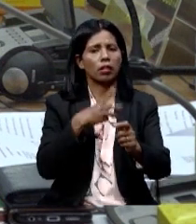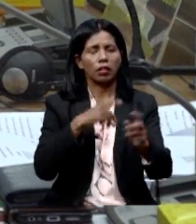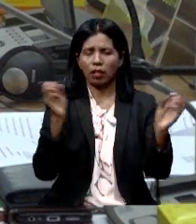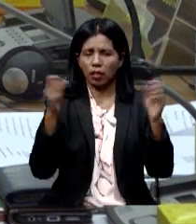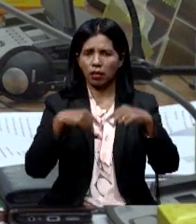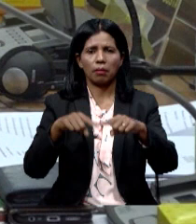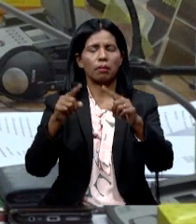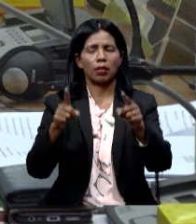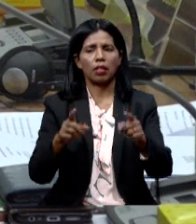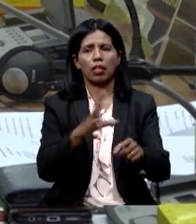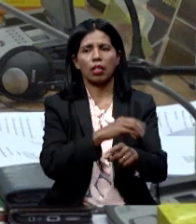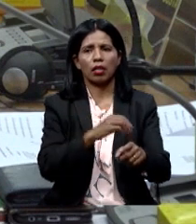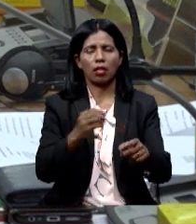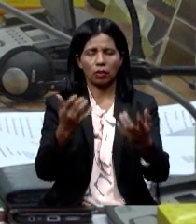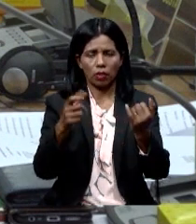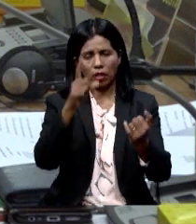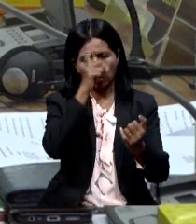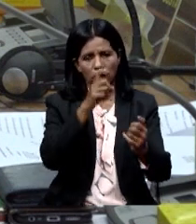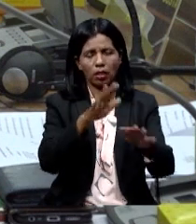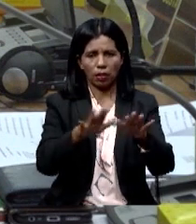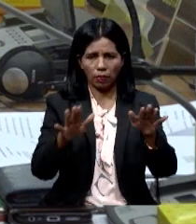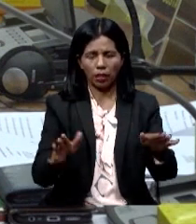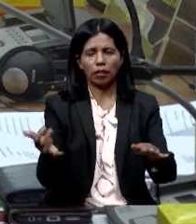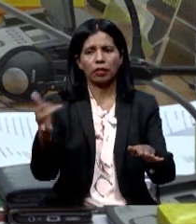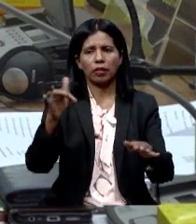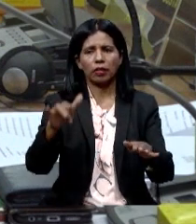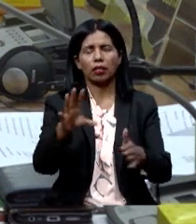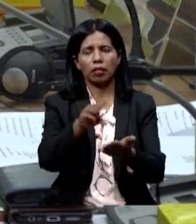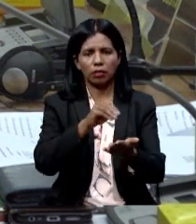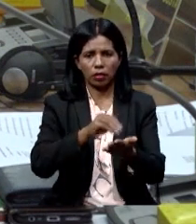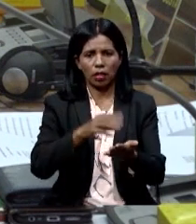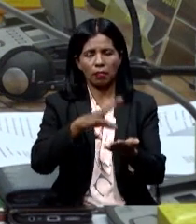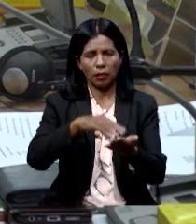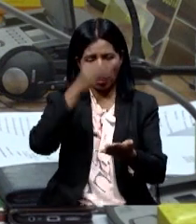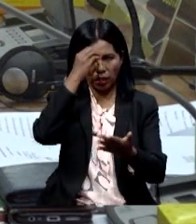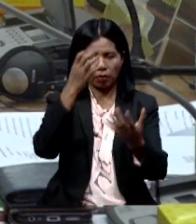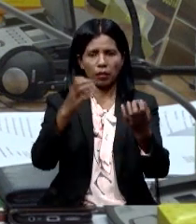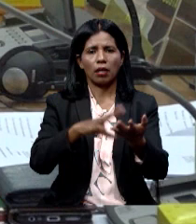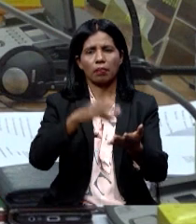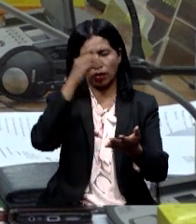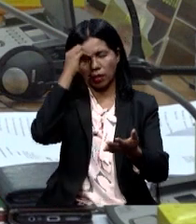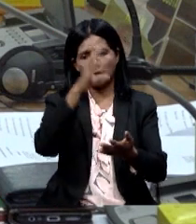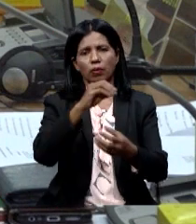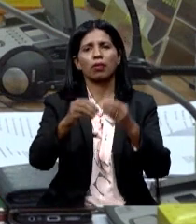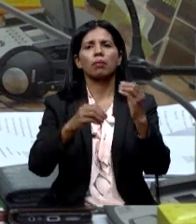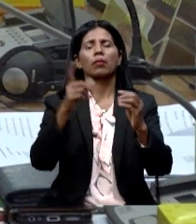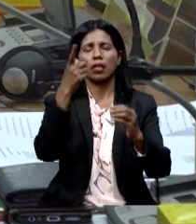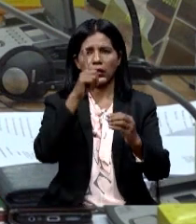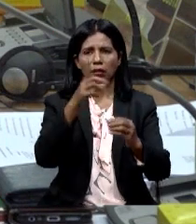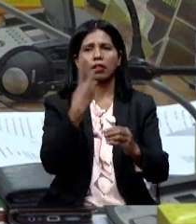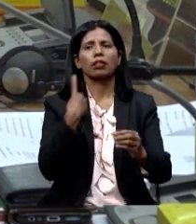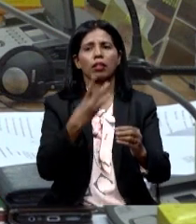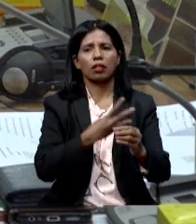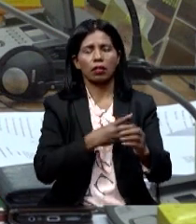de porque naquela idade que a criança absorve bem a aprendizagem de uma língua. Porque se